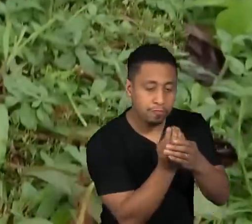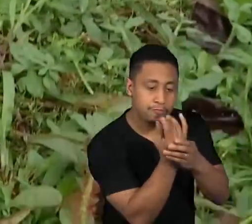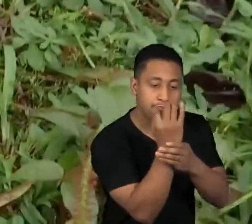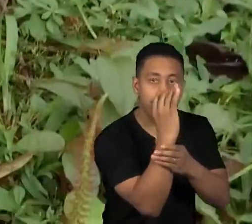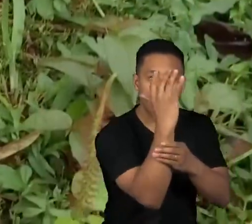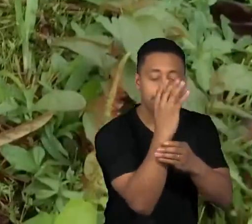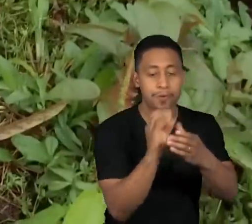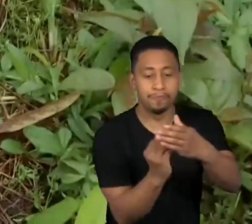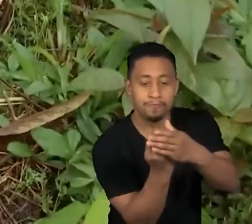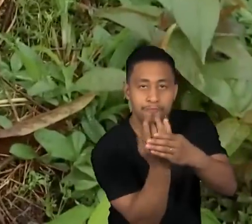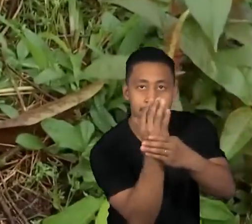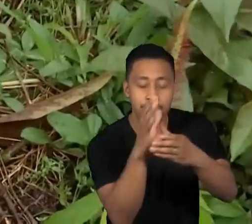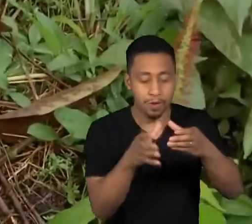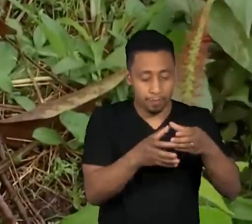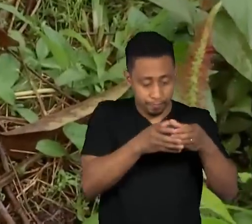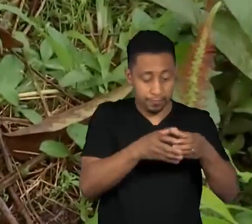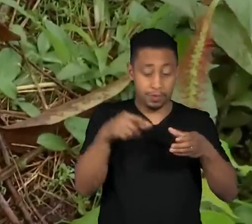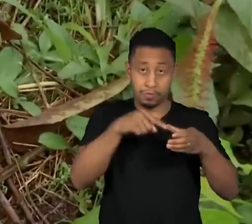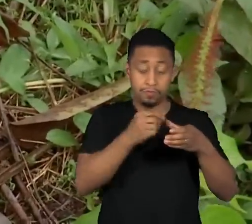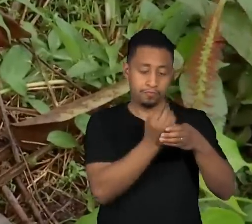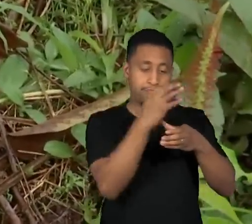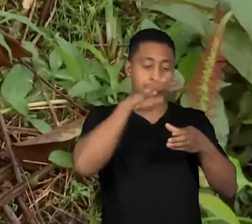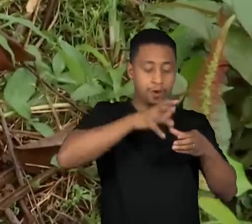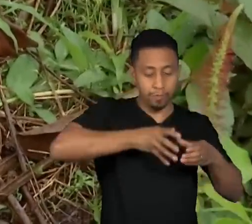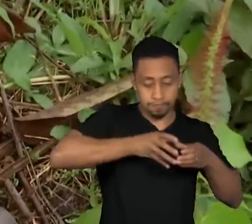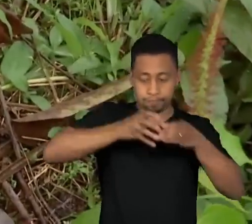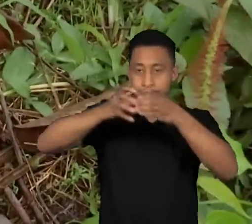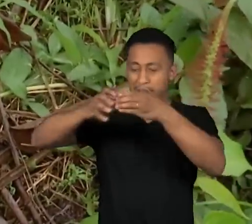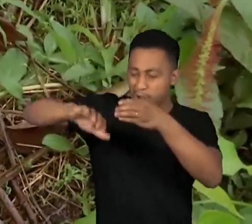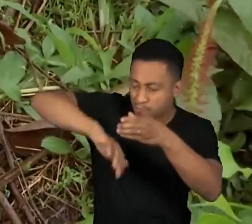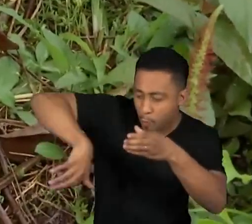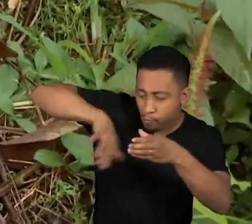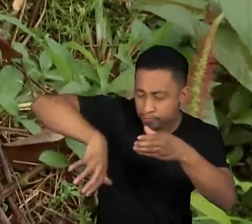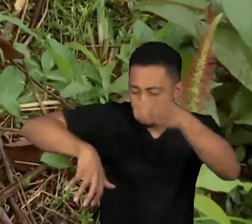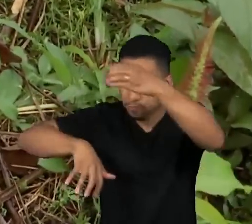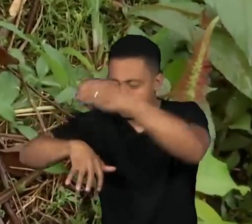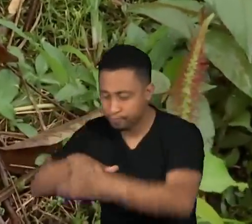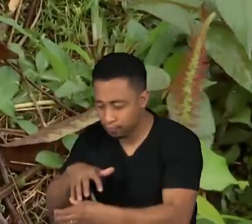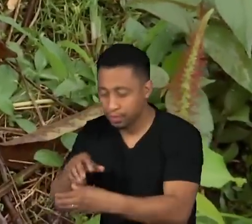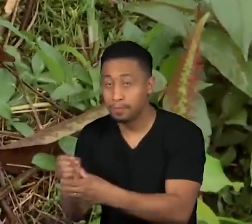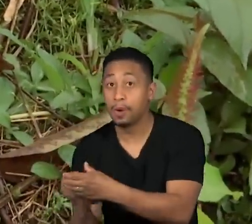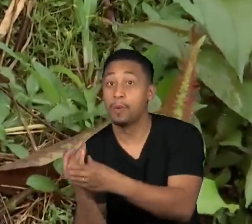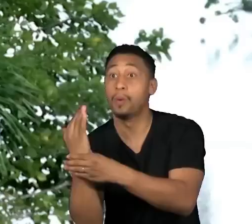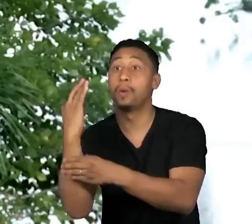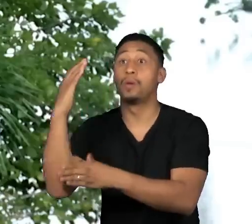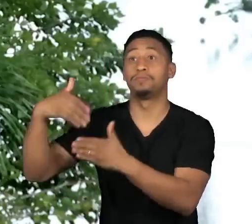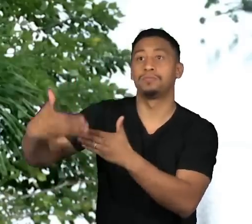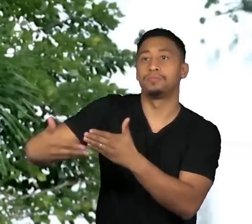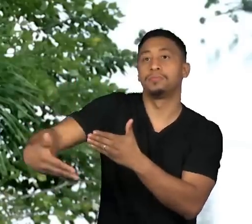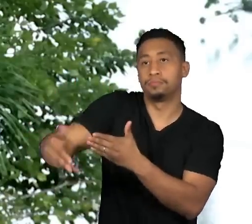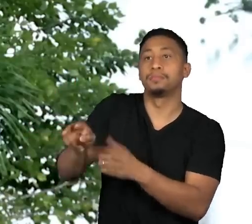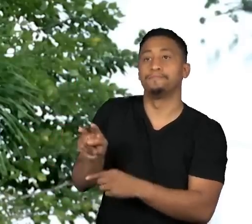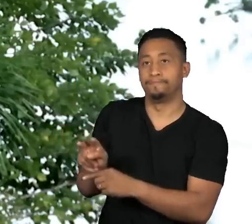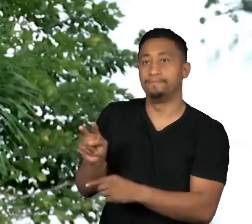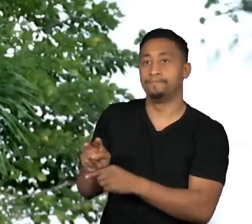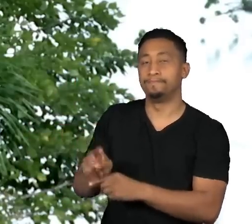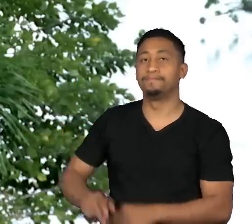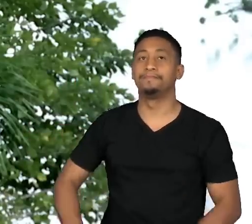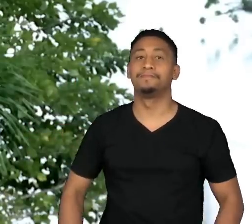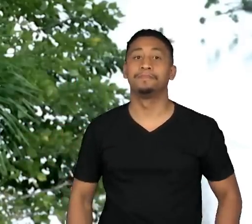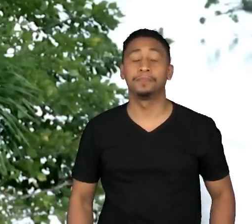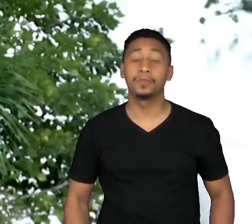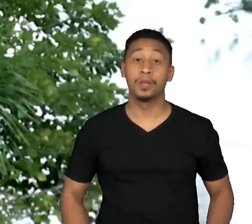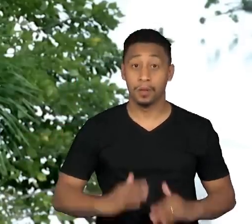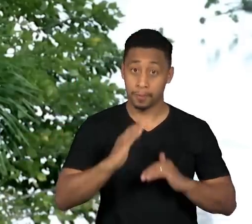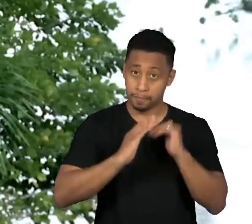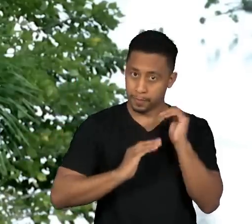Aos milhares também são as mãos que plantam raízes sob o solo. Nós temos uma prática de